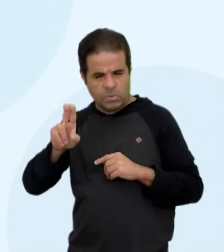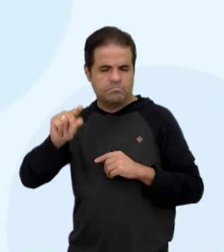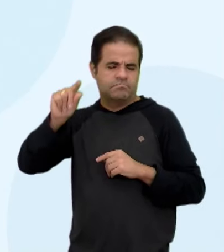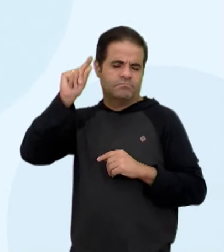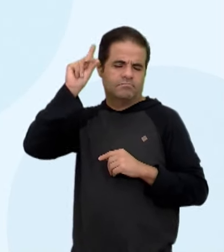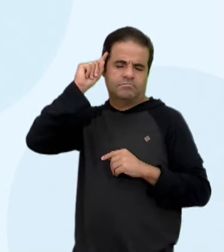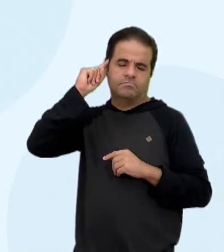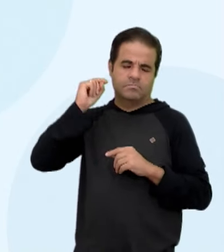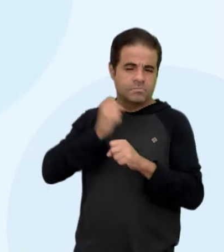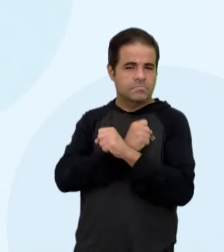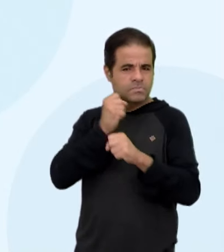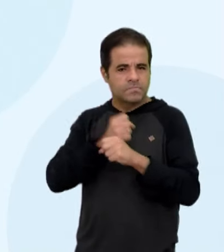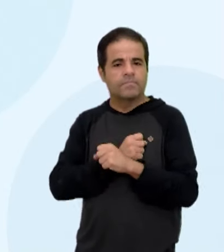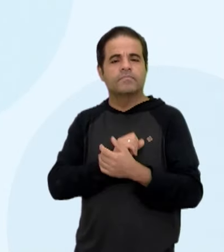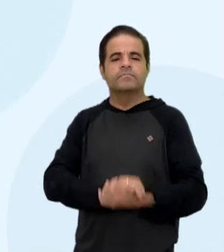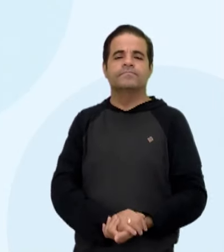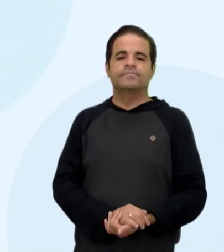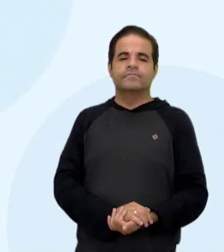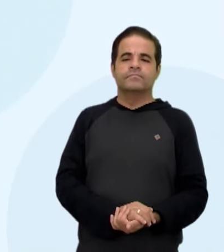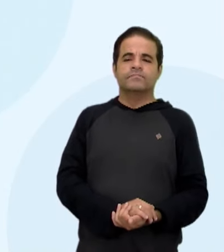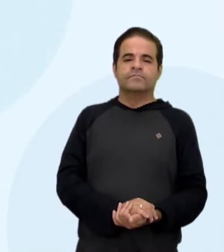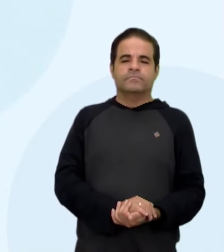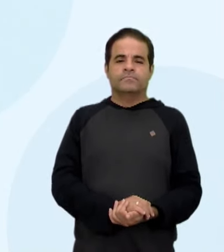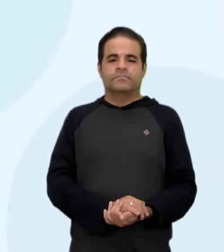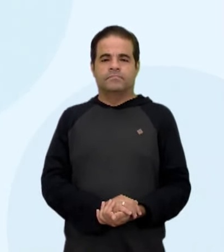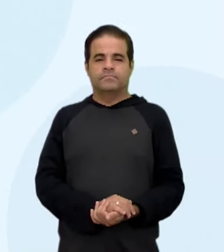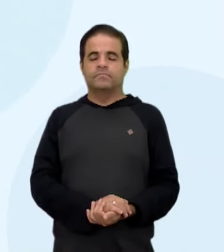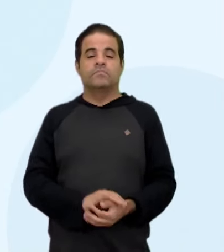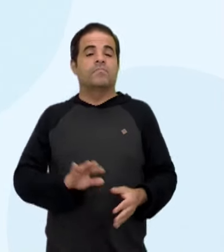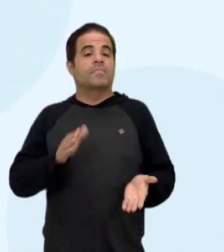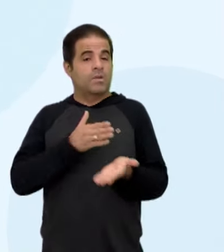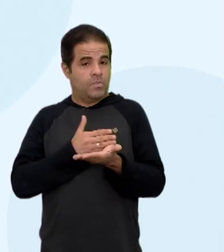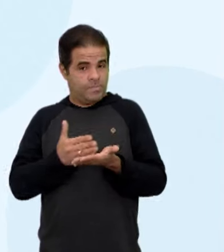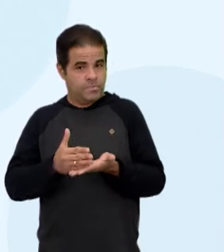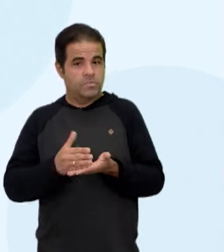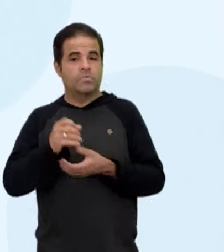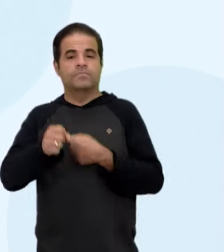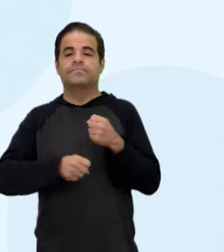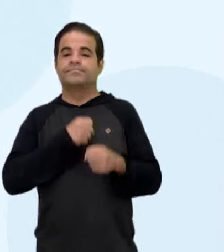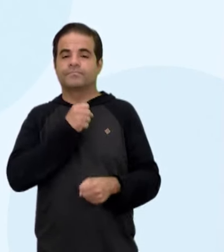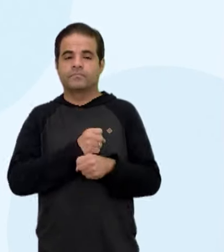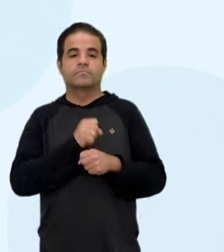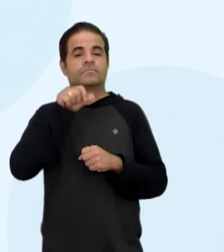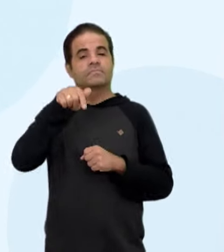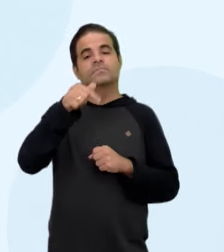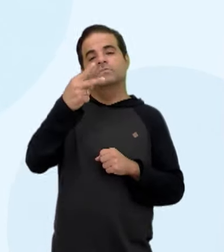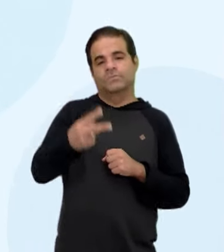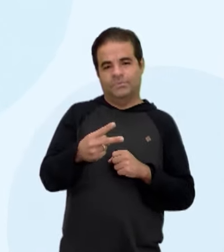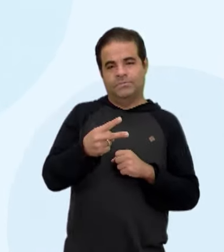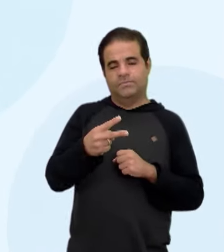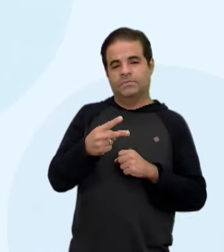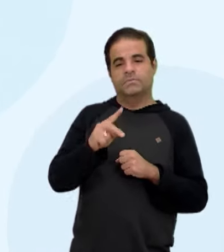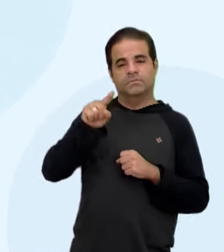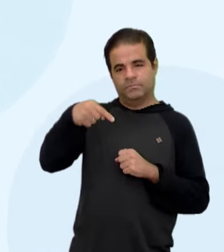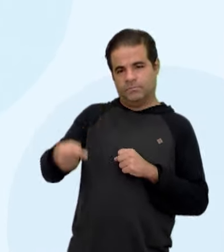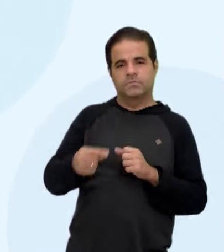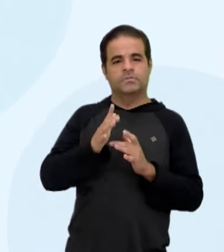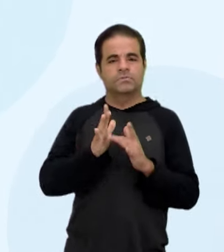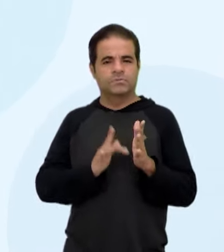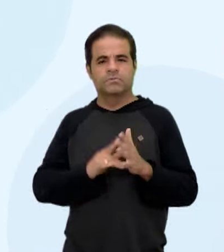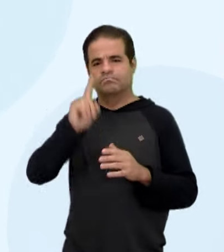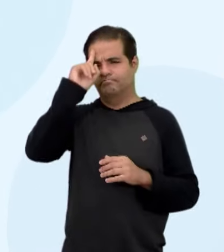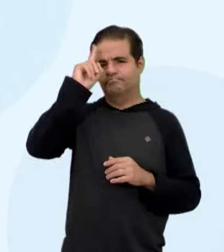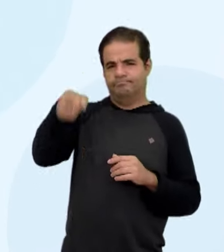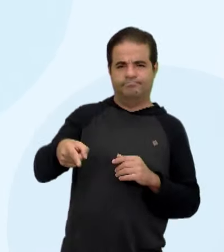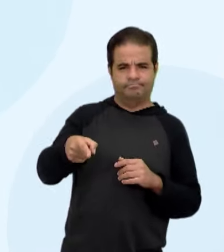né? Bem, a obra ela foi iniciada no ano de 72 d.C. por ordem do imperador